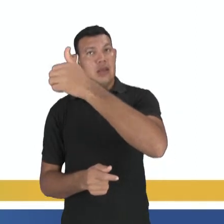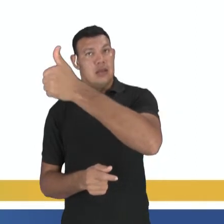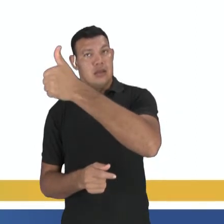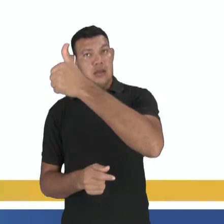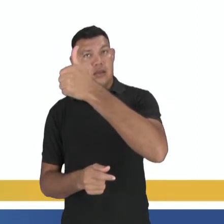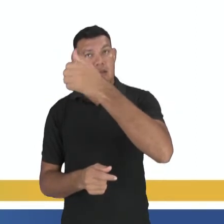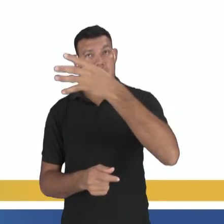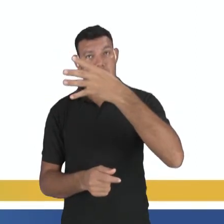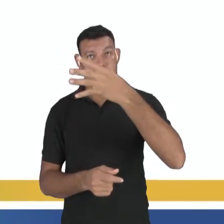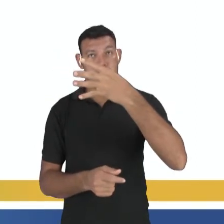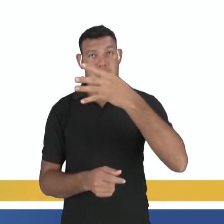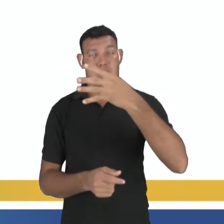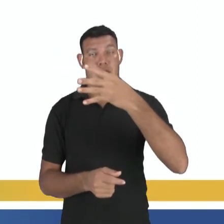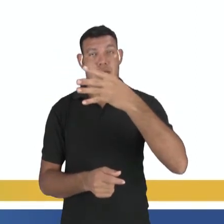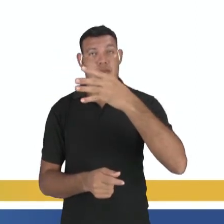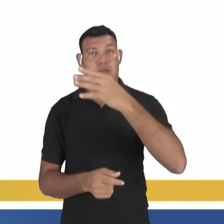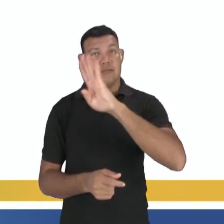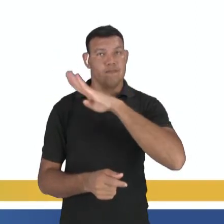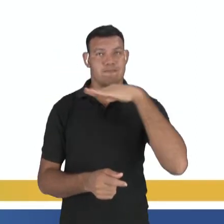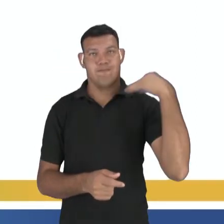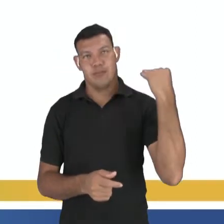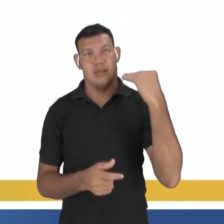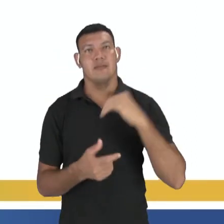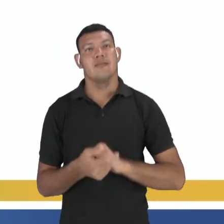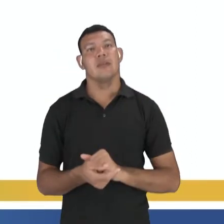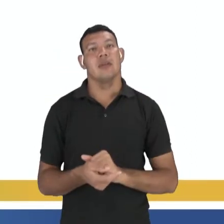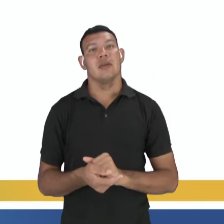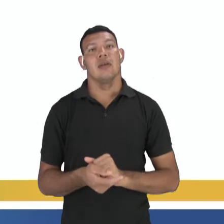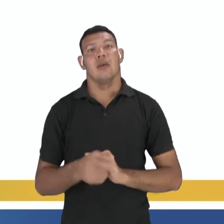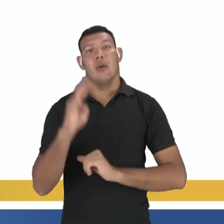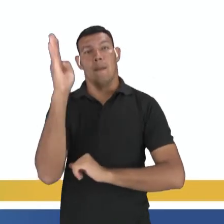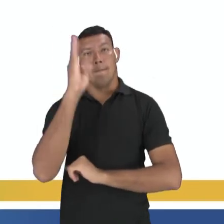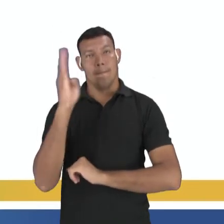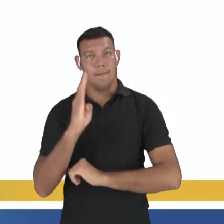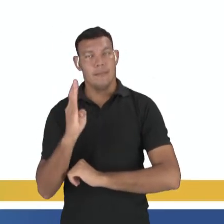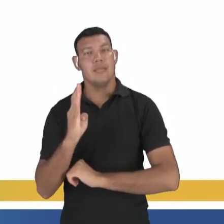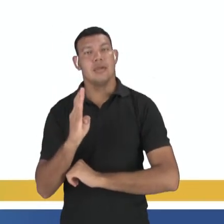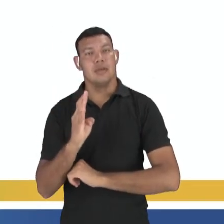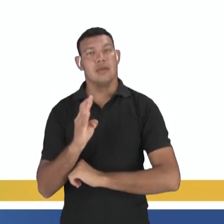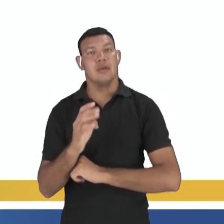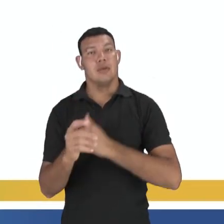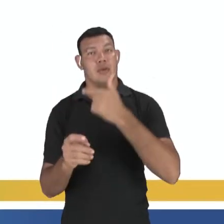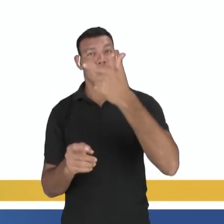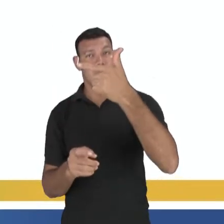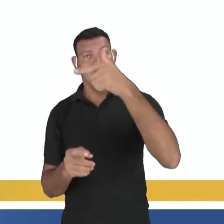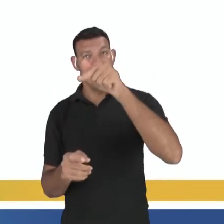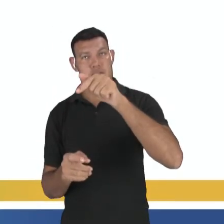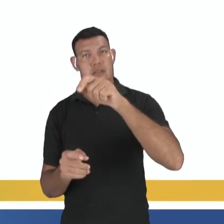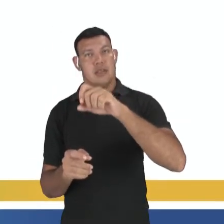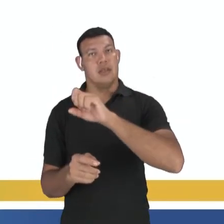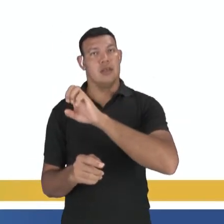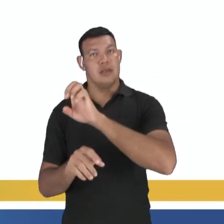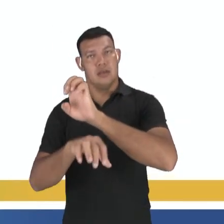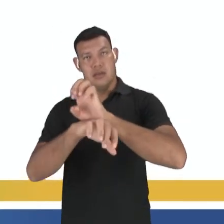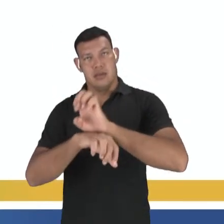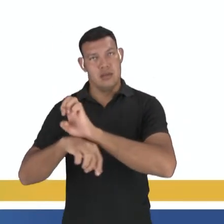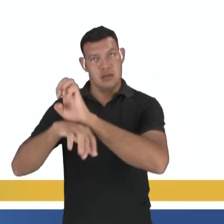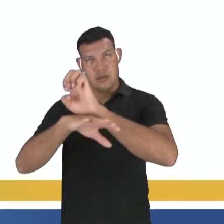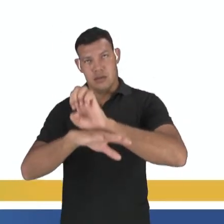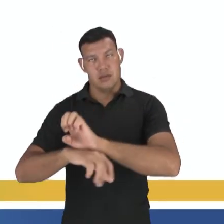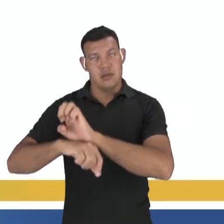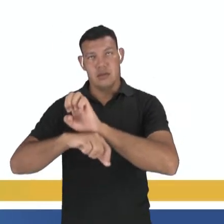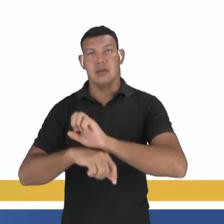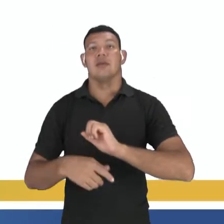lembrar que o Brasil ele tem 27 estados, 26 mais o Distrito Federal. Então eu vou dividir essa soma